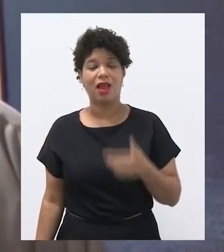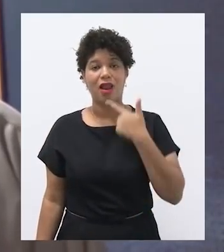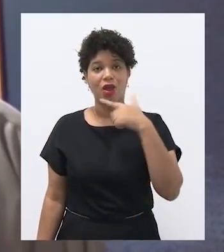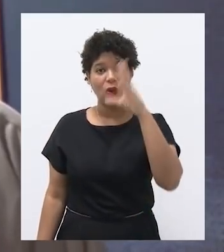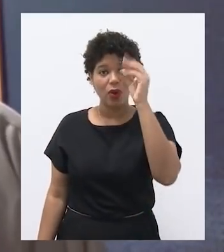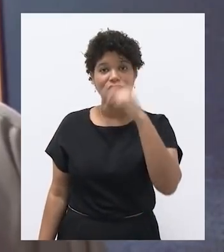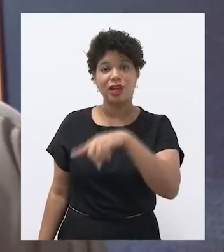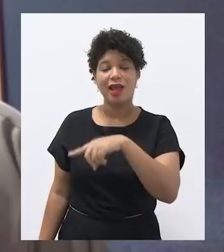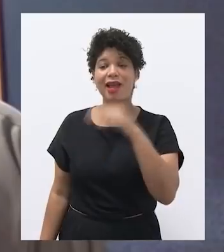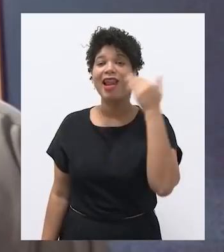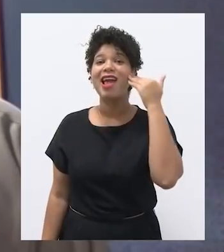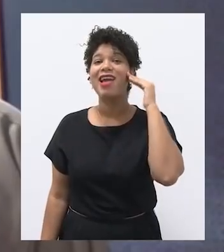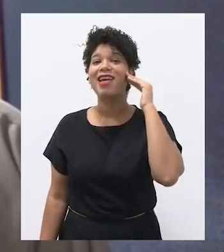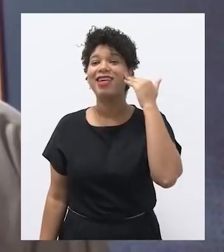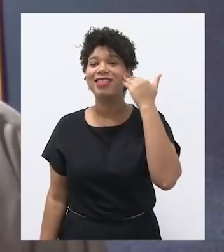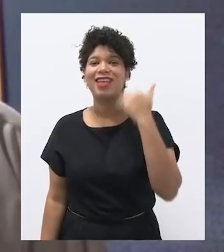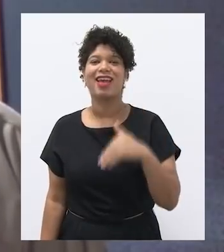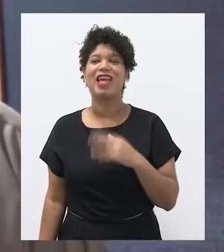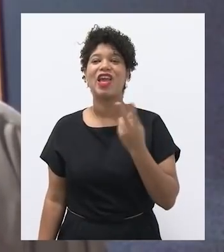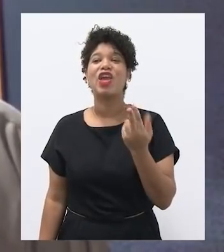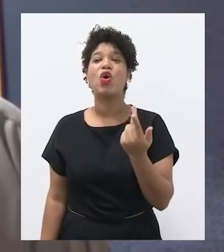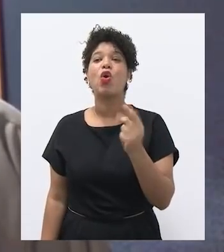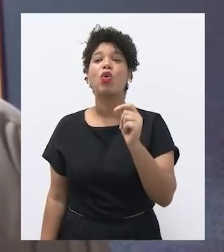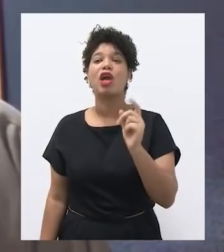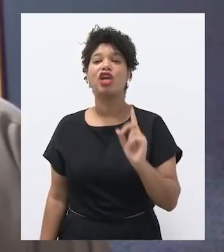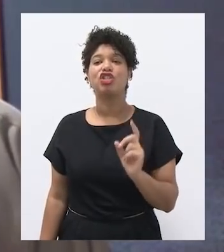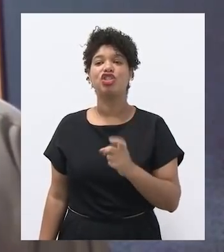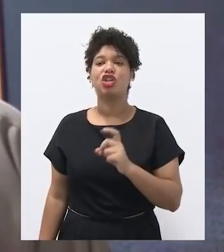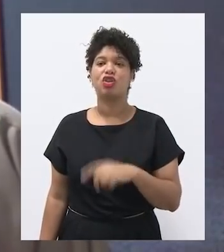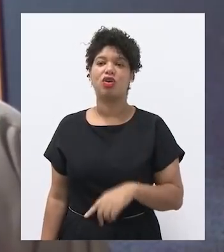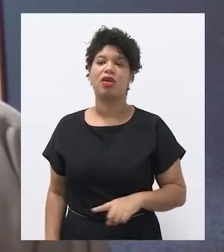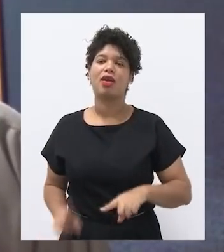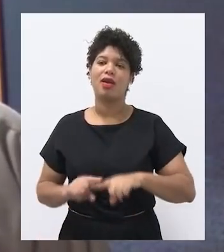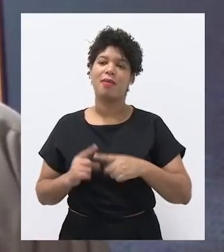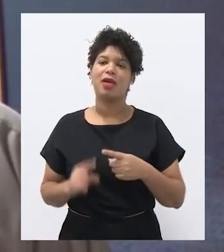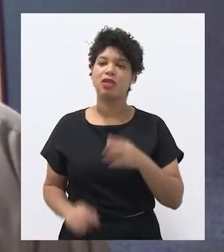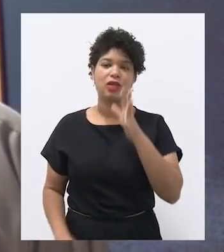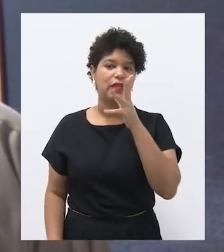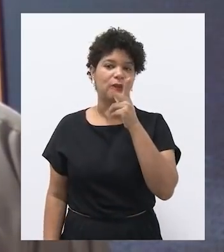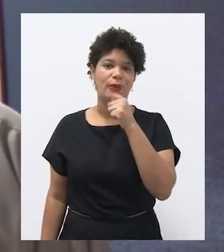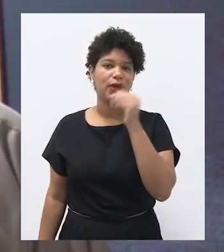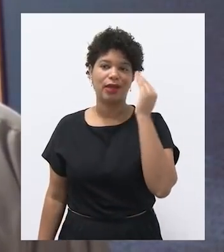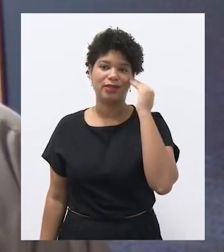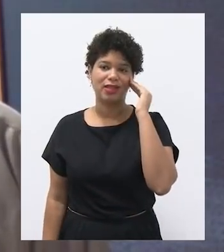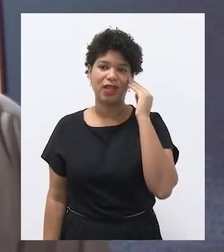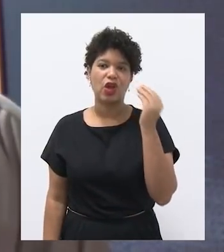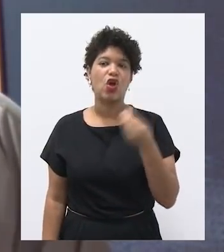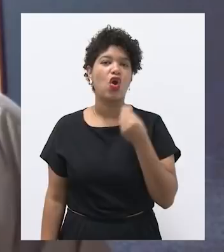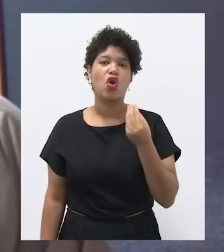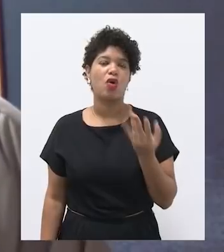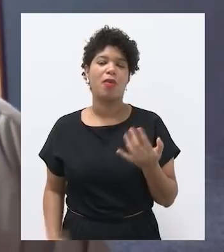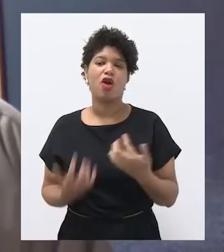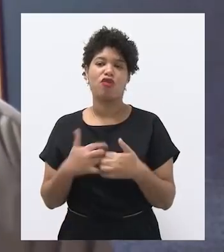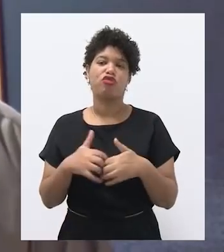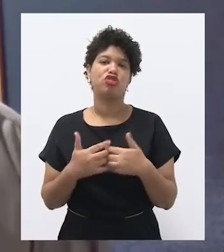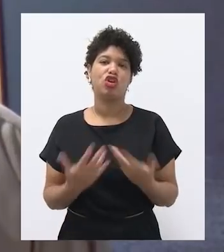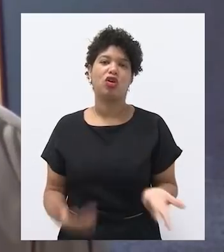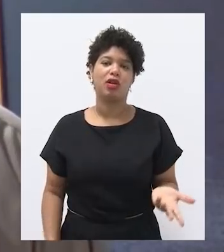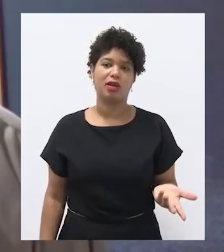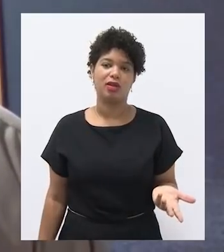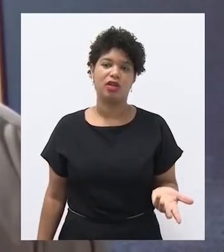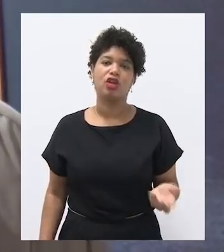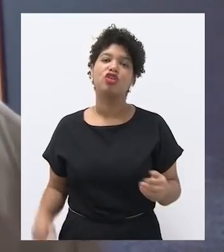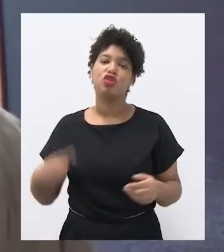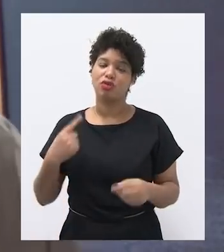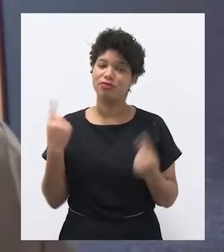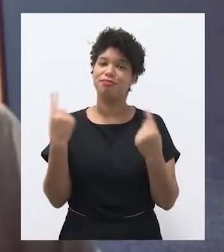linguagem, com os mesmos recursos que o TikTok imprime. Só que eu levei muito mais tempo do que ele para entender como o TikTok funciona. Esse é o nosso